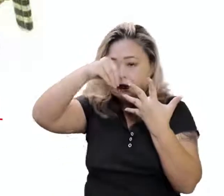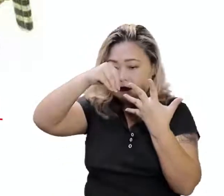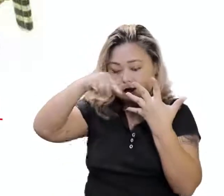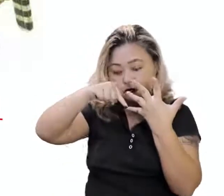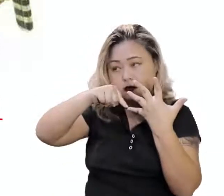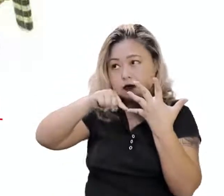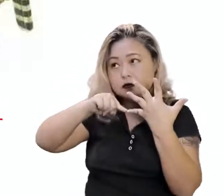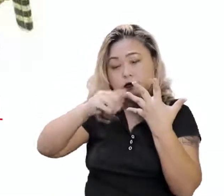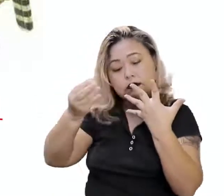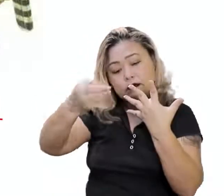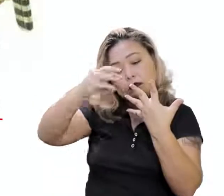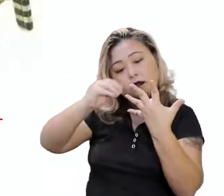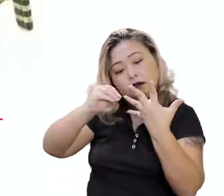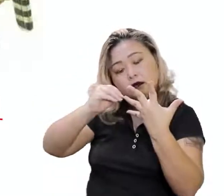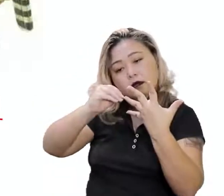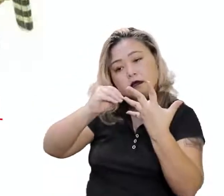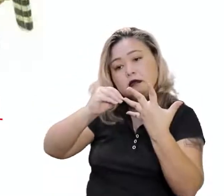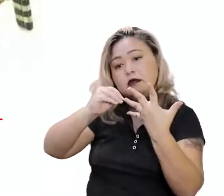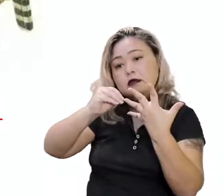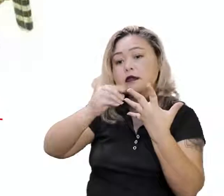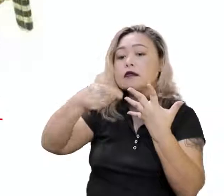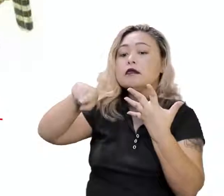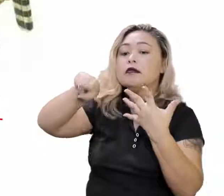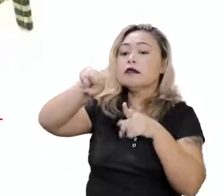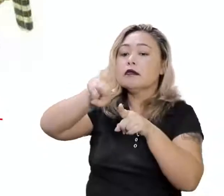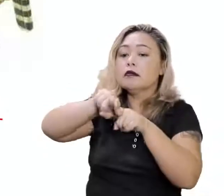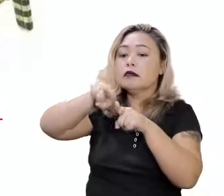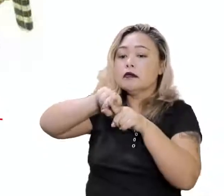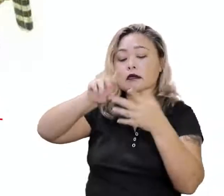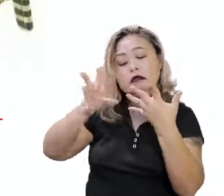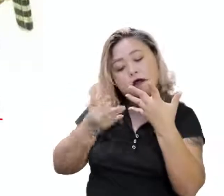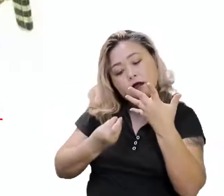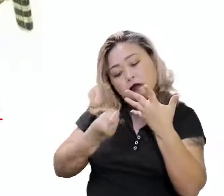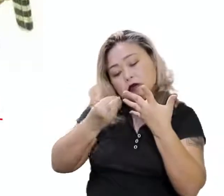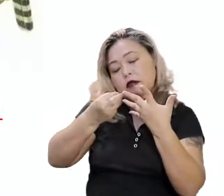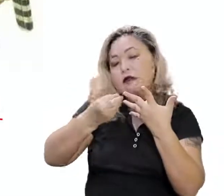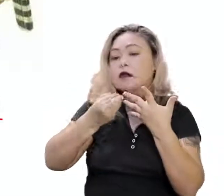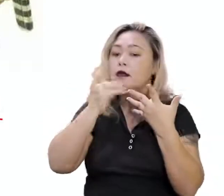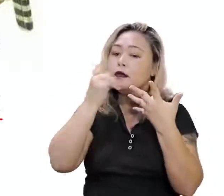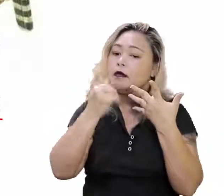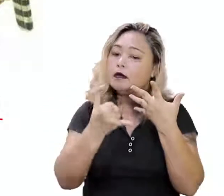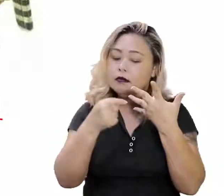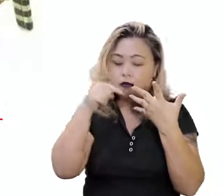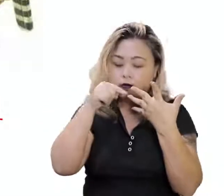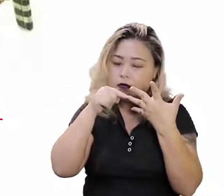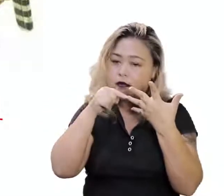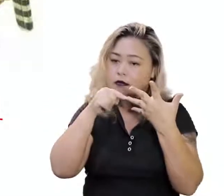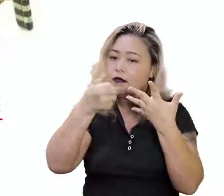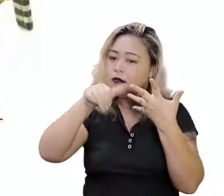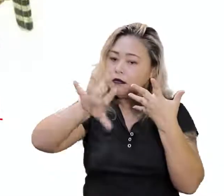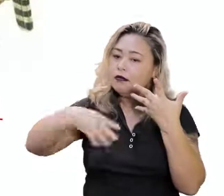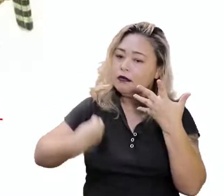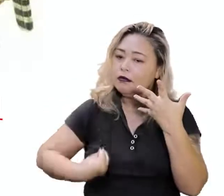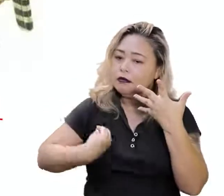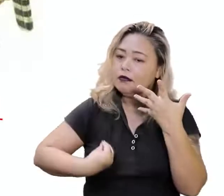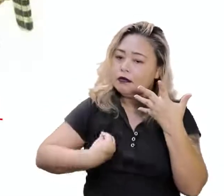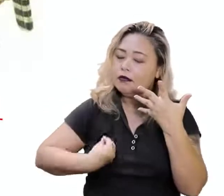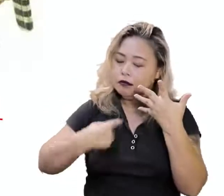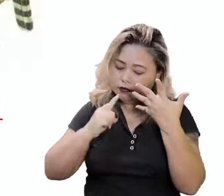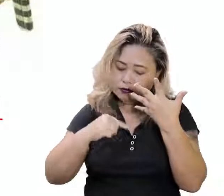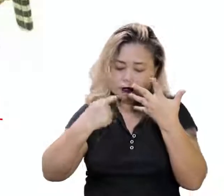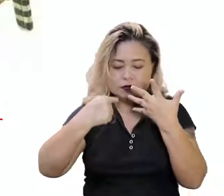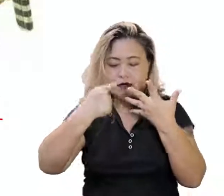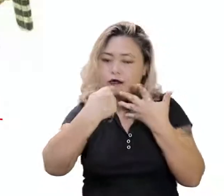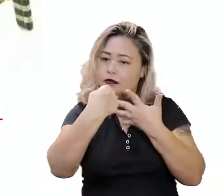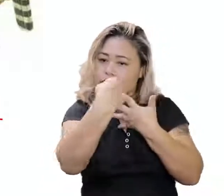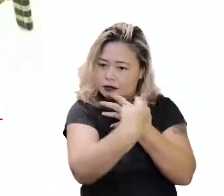nesse alimento que vai compor a sua matéria e também vai estar dando energia para que esse organismo se mantenha vivo, realizando todas as